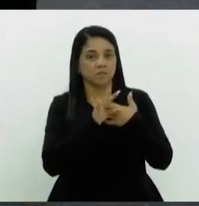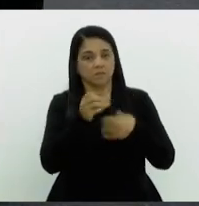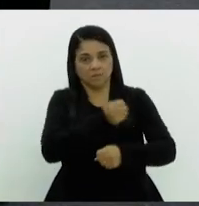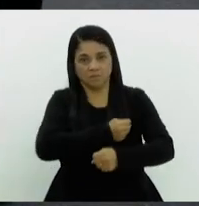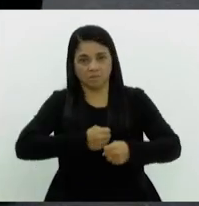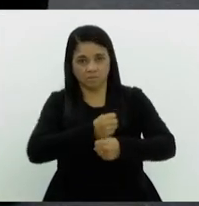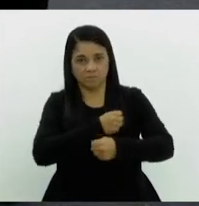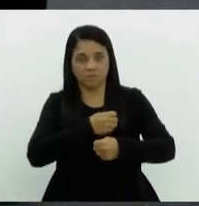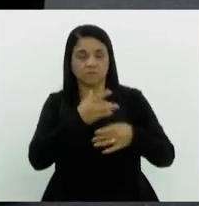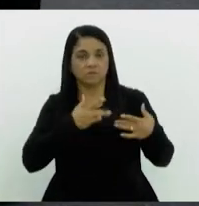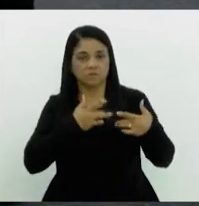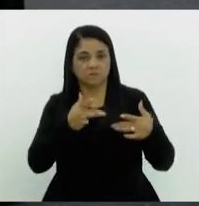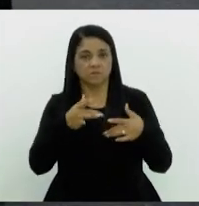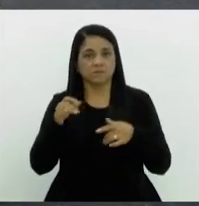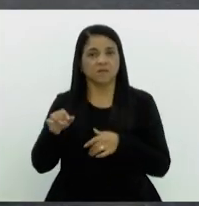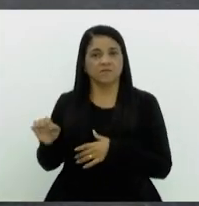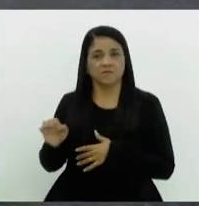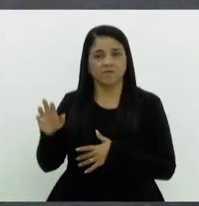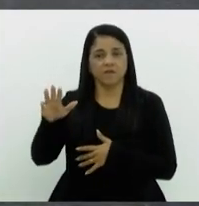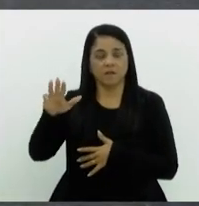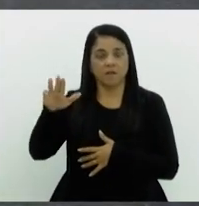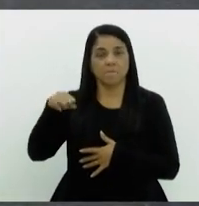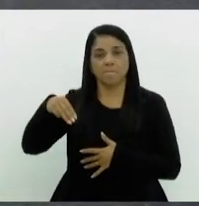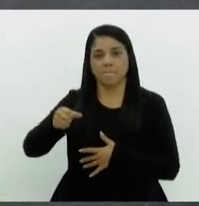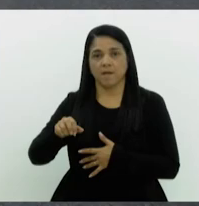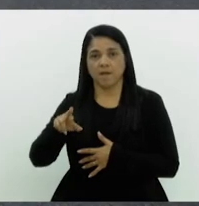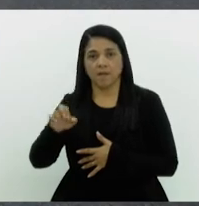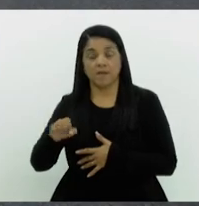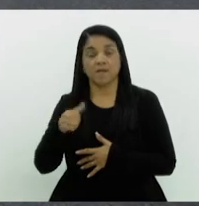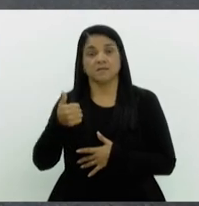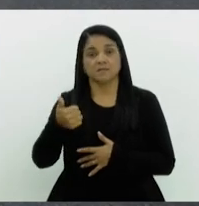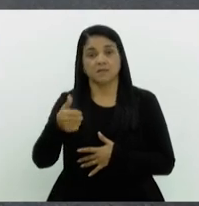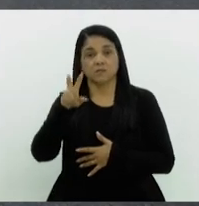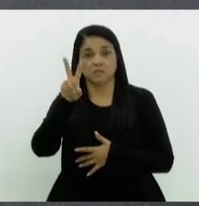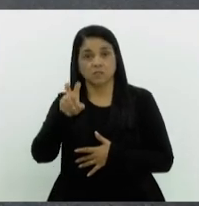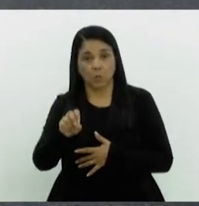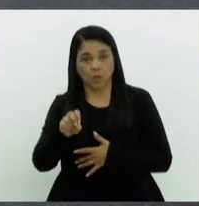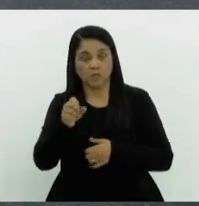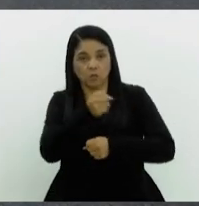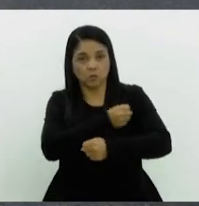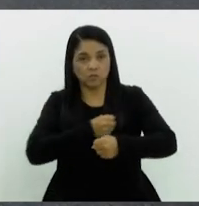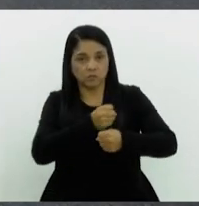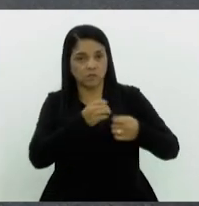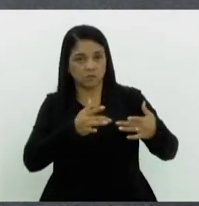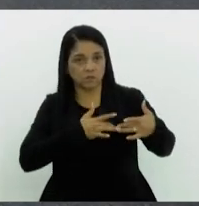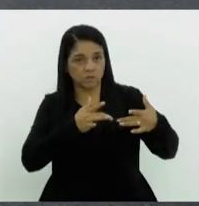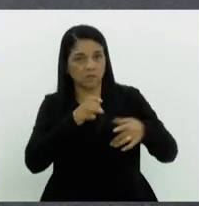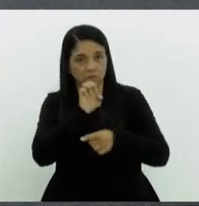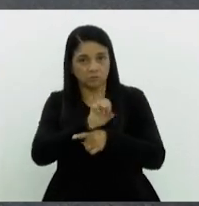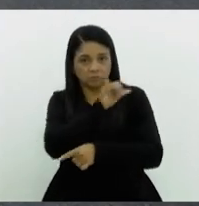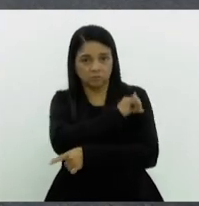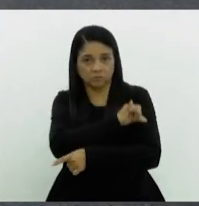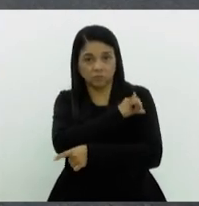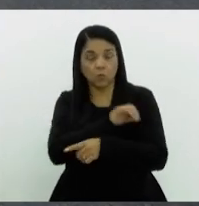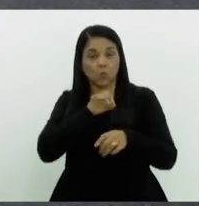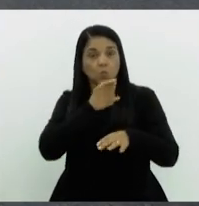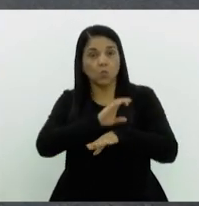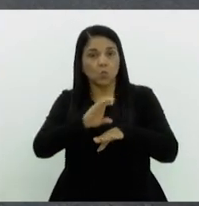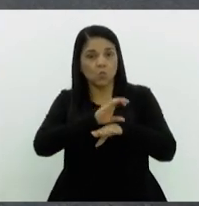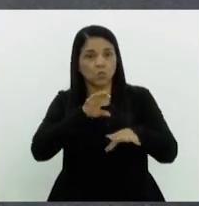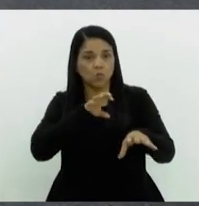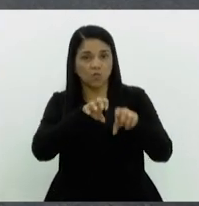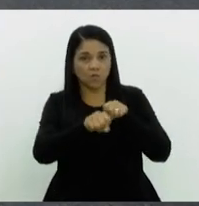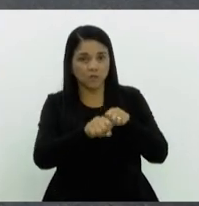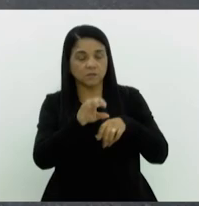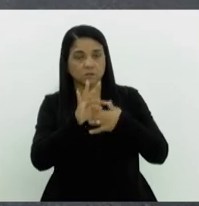Maré, onde a gente teve a presença de cerca de 150 cozinhas solidárias do Estado do Rio de Janeiro, onde fizemos um curso de